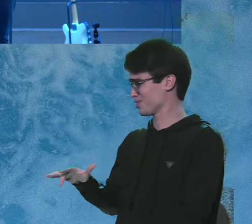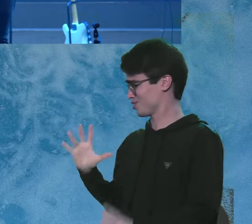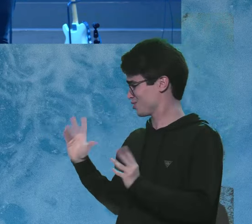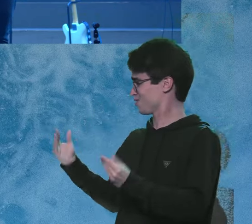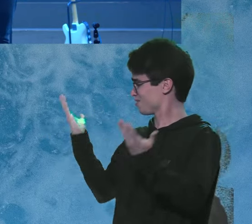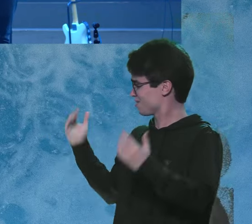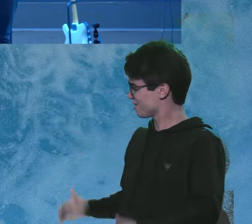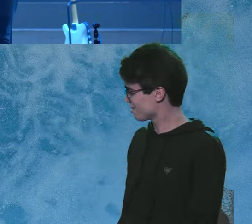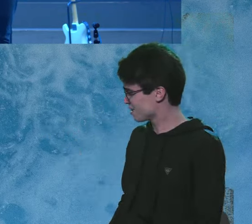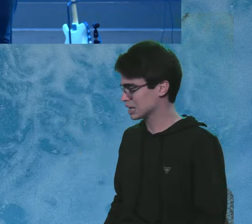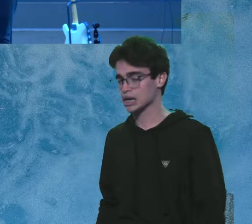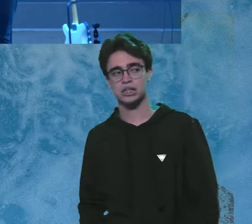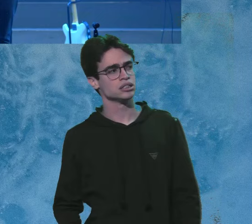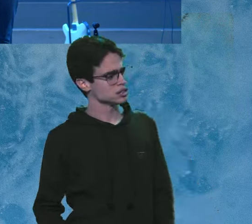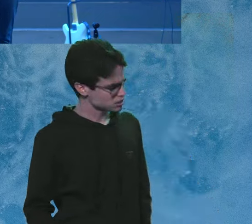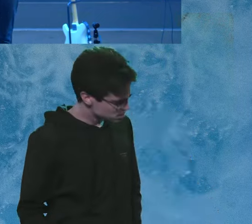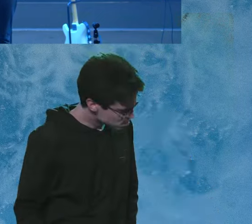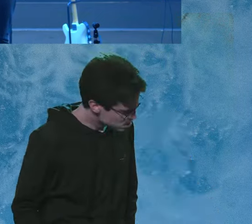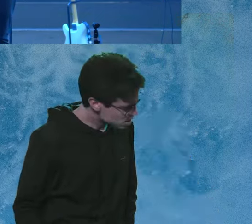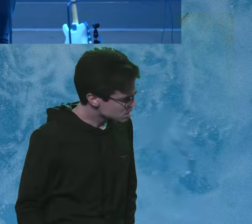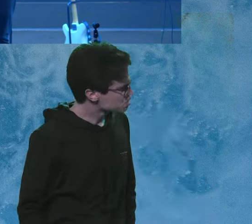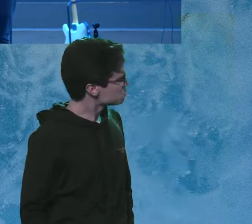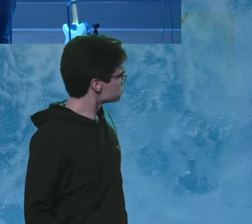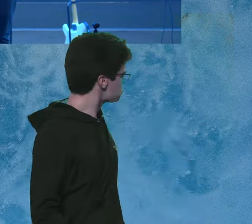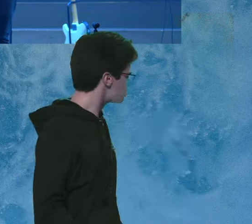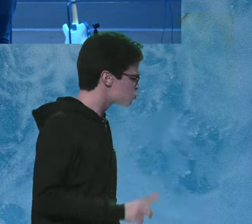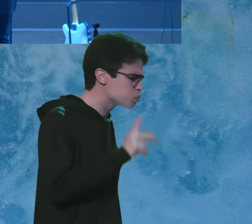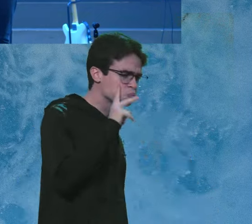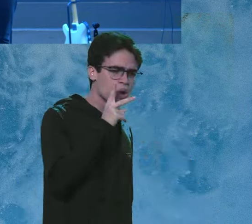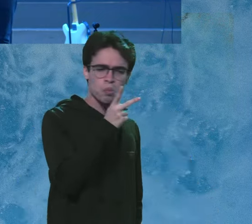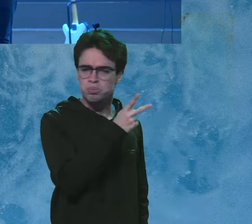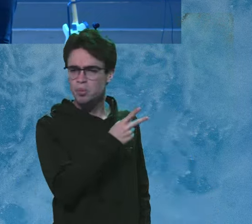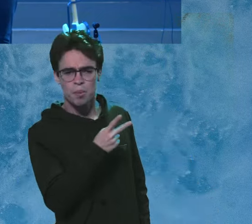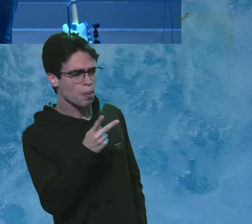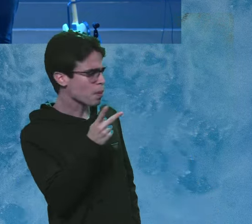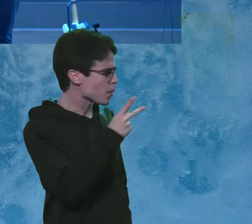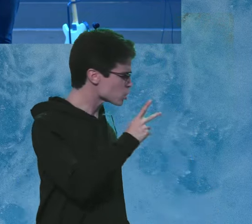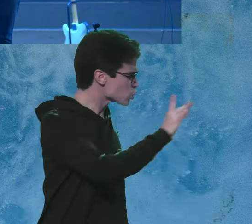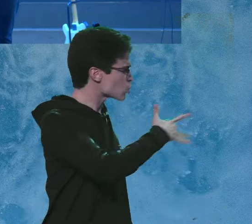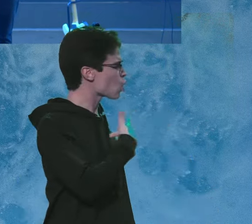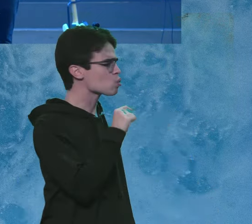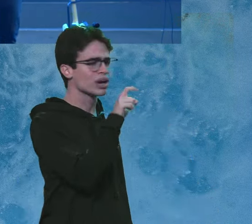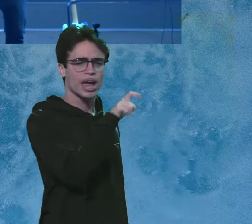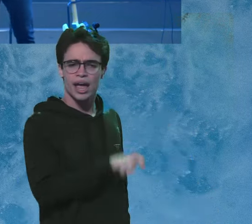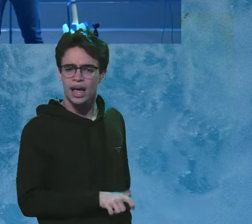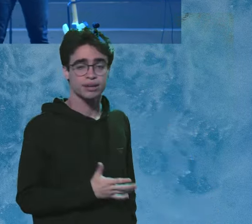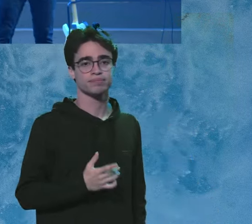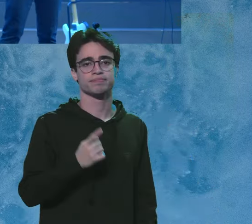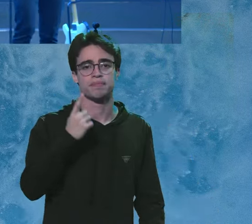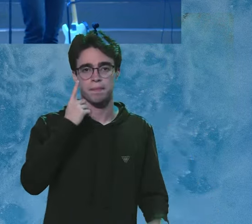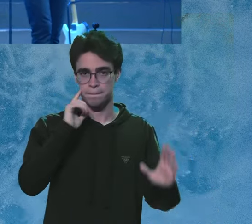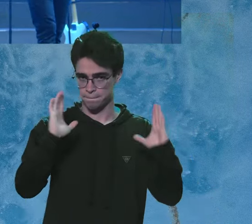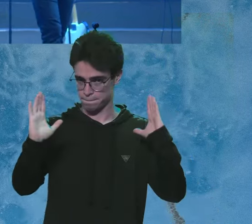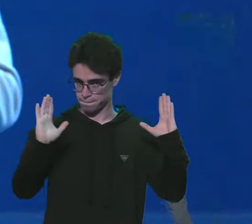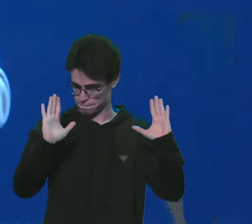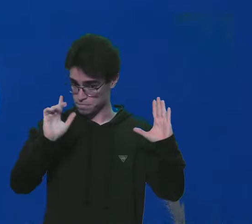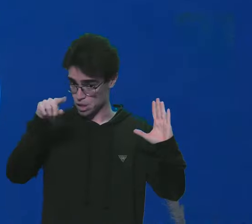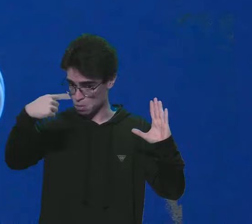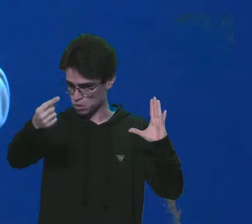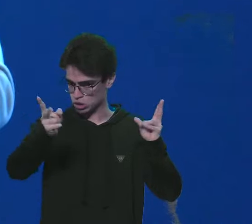em mim? Jesus, porém, continuou olhando ao redor para ver quem tinha feito aquilo. Para aí, a gente já